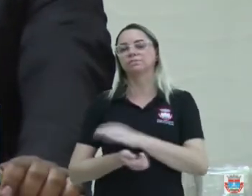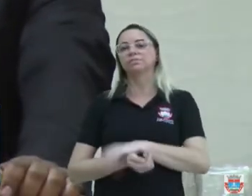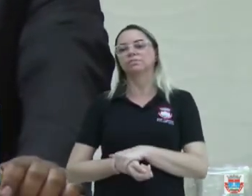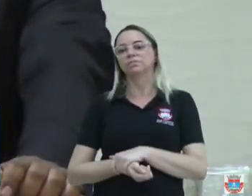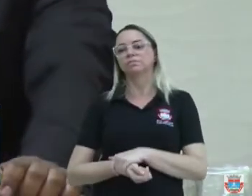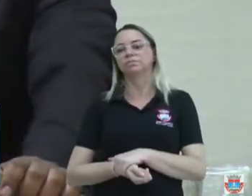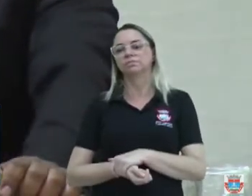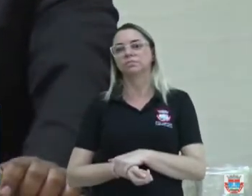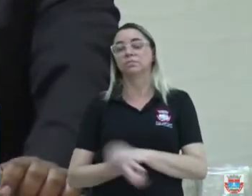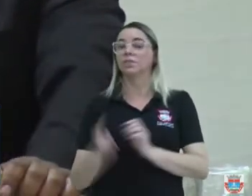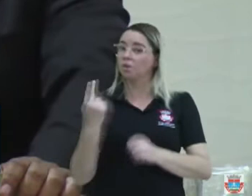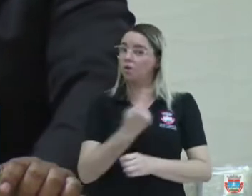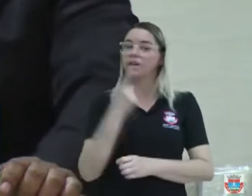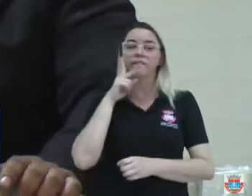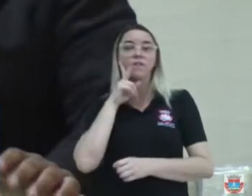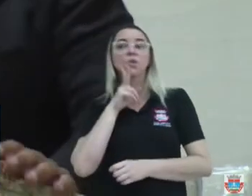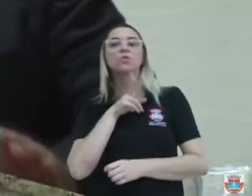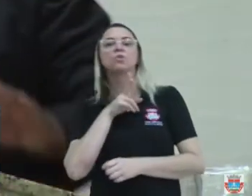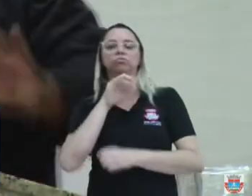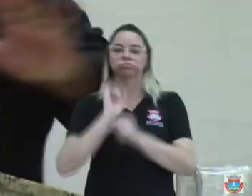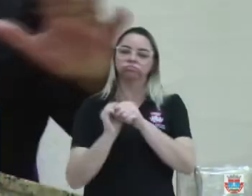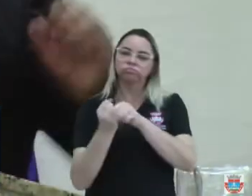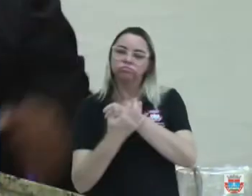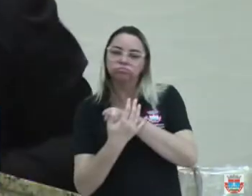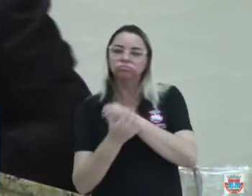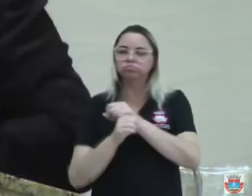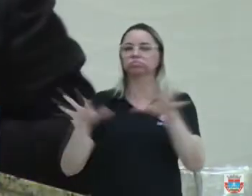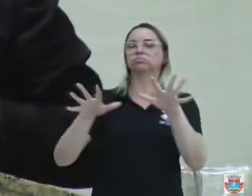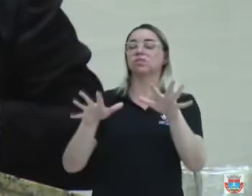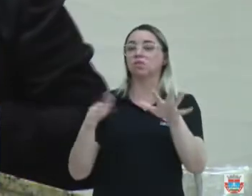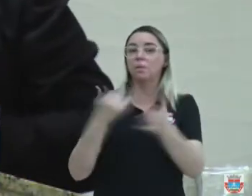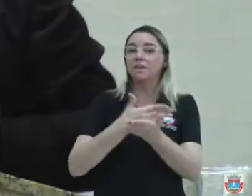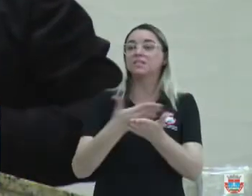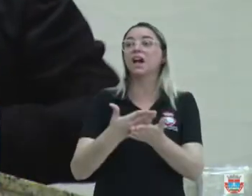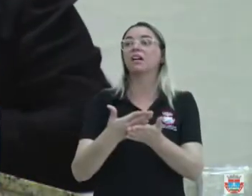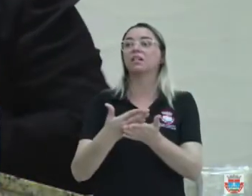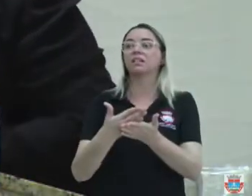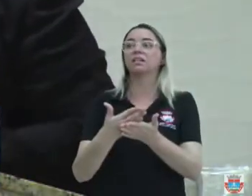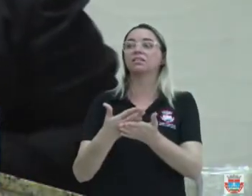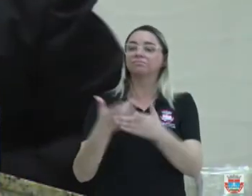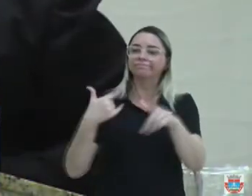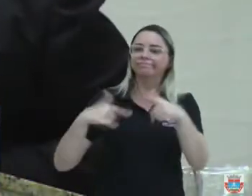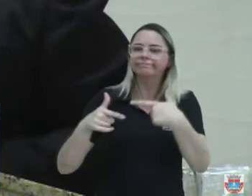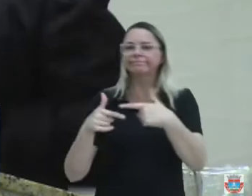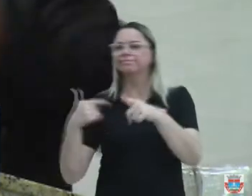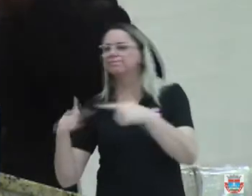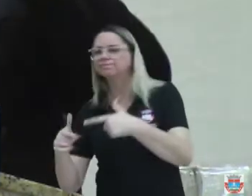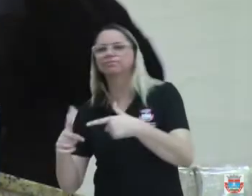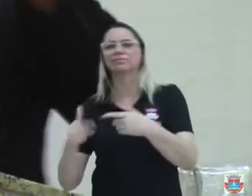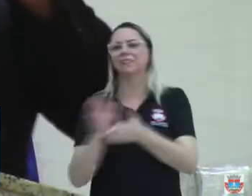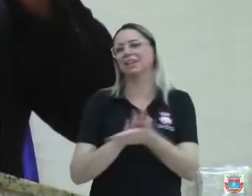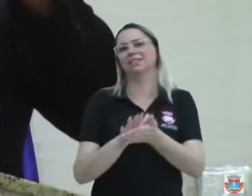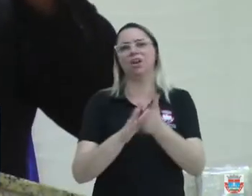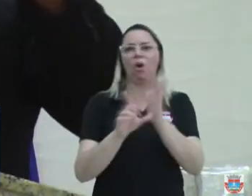A gente viu, no começo da pandemia, todo mundo parado, sem poder trabalhar, comércio fechado, fábrica fechada, uma